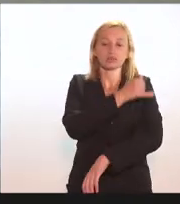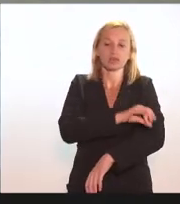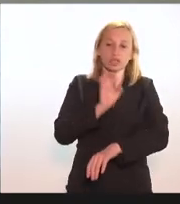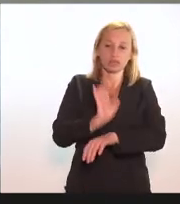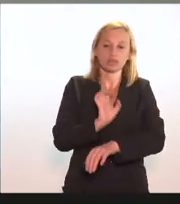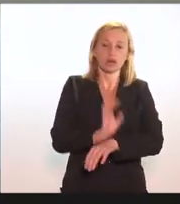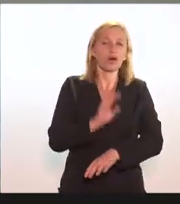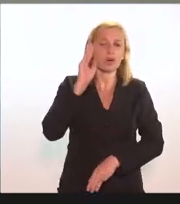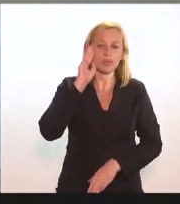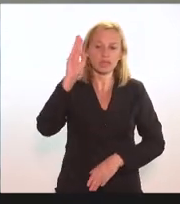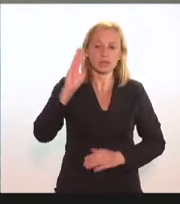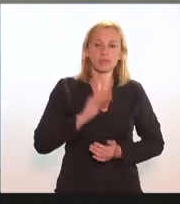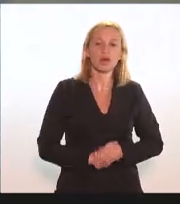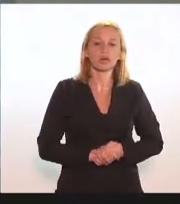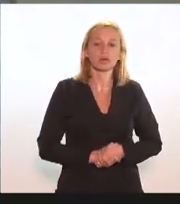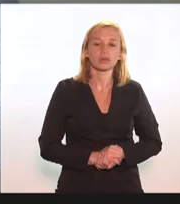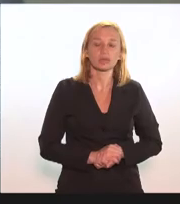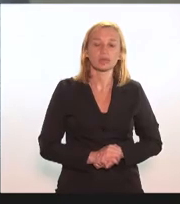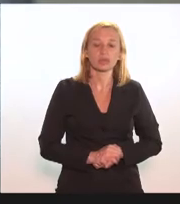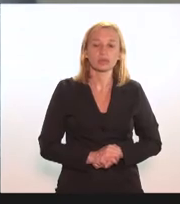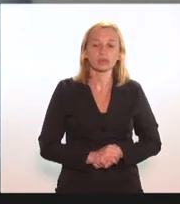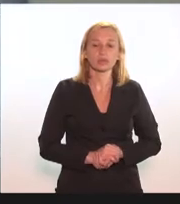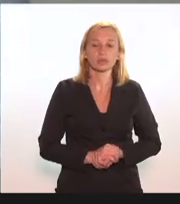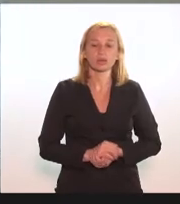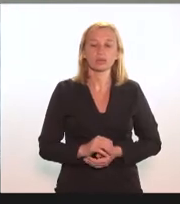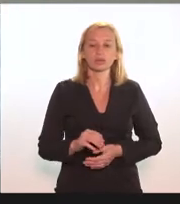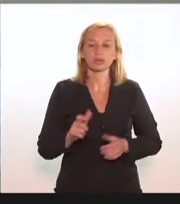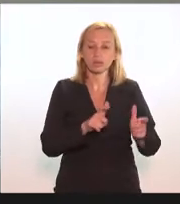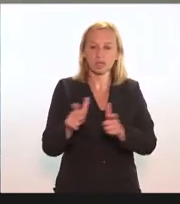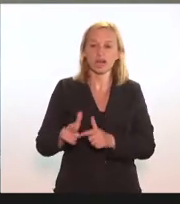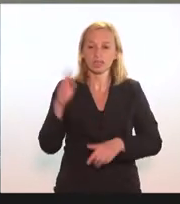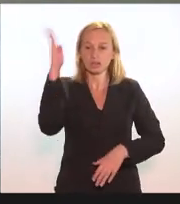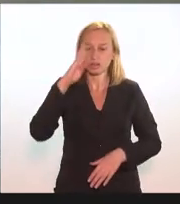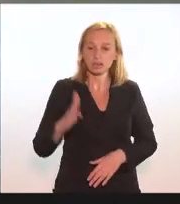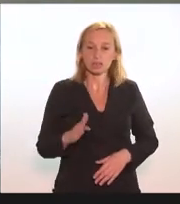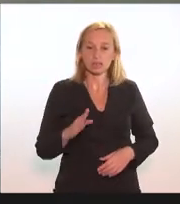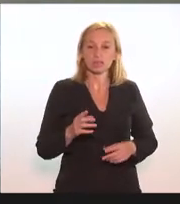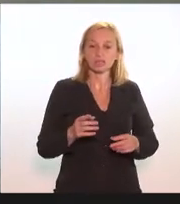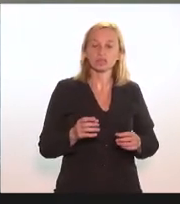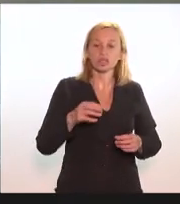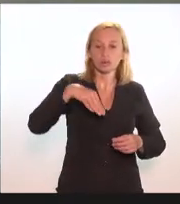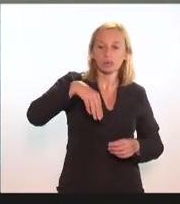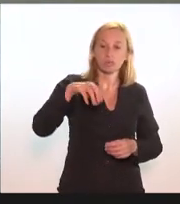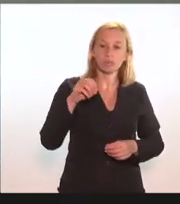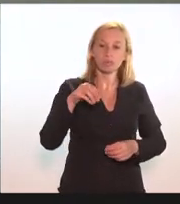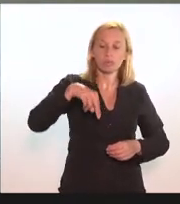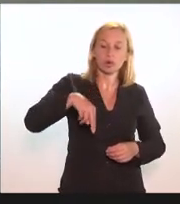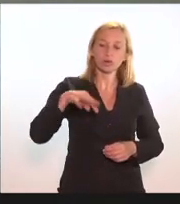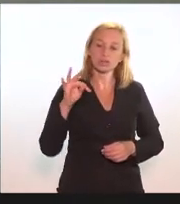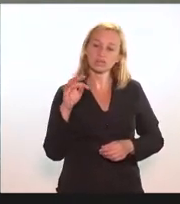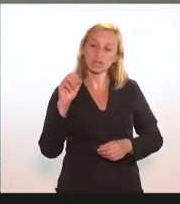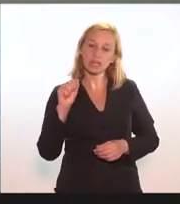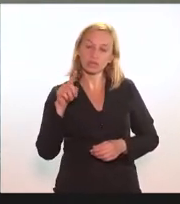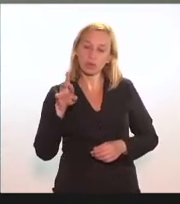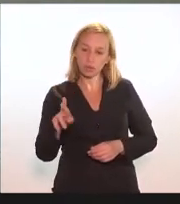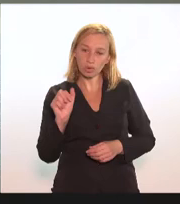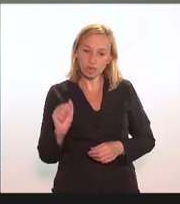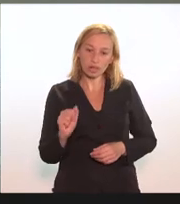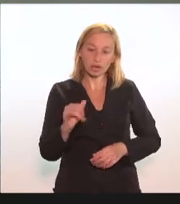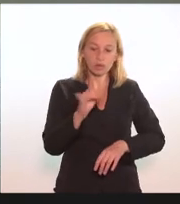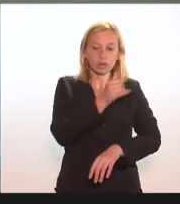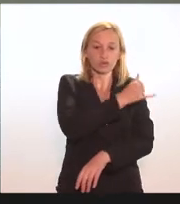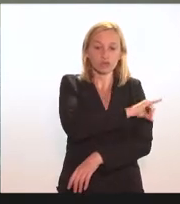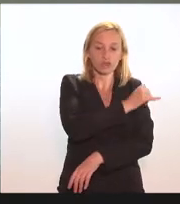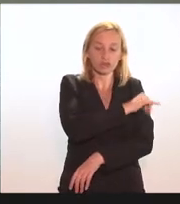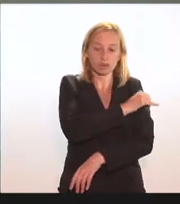às principais polos do Brasil, em termos de montadora, o Estado do Rio de Janeiro é equivalente a todos os outros grandes